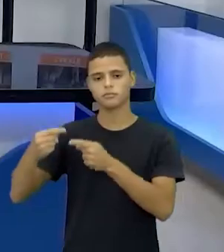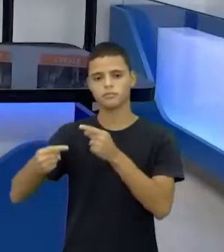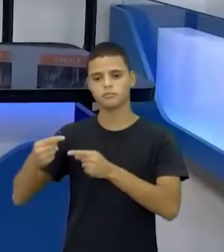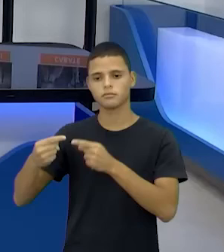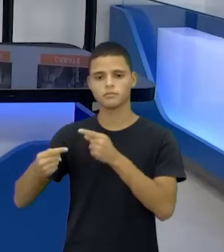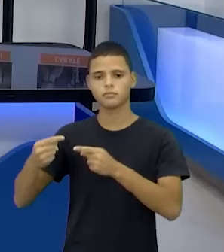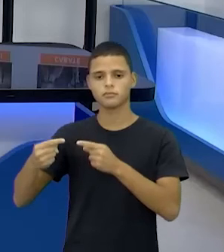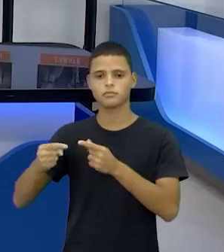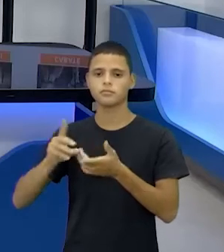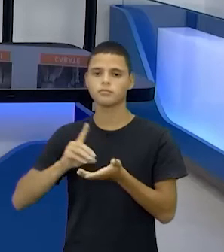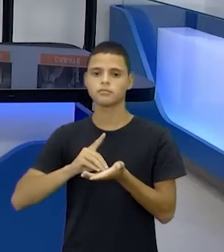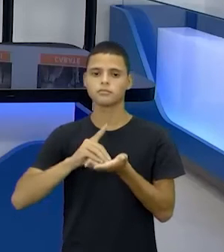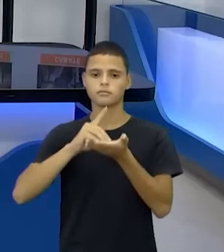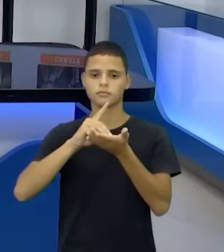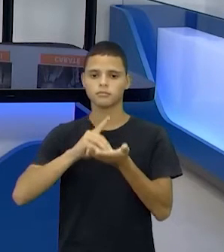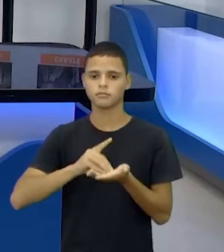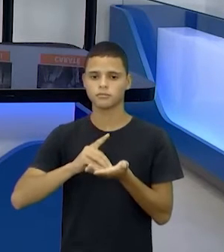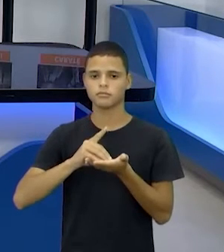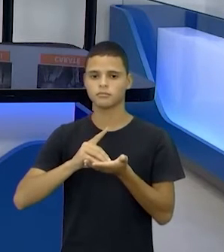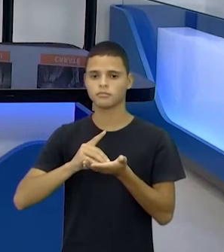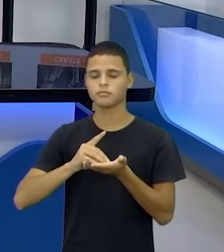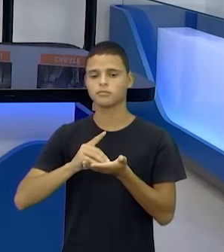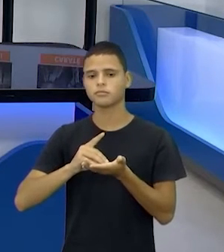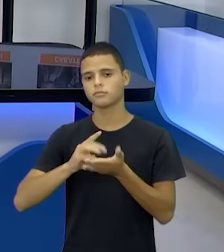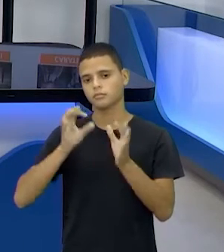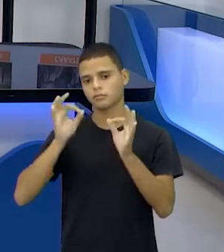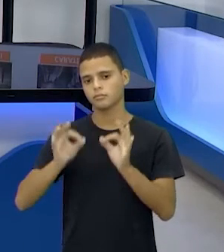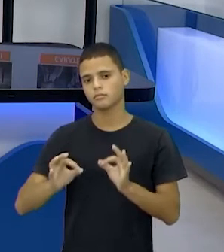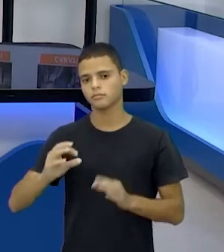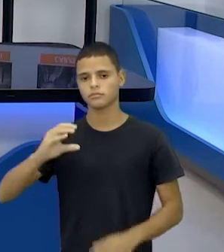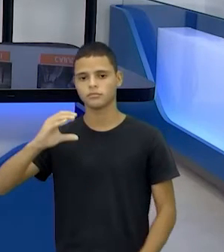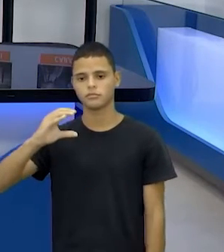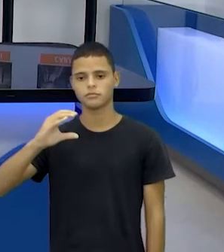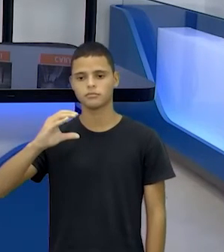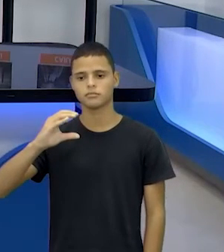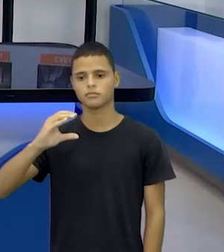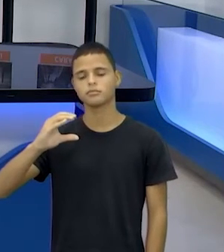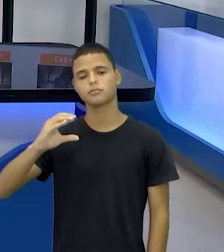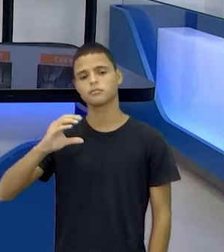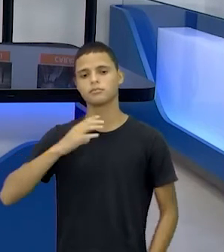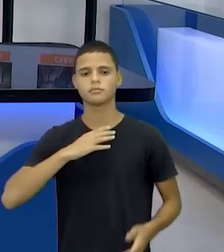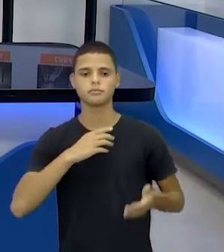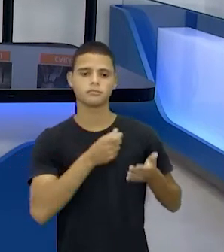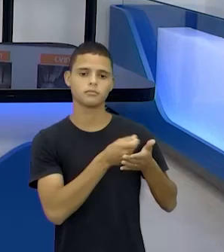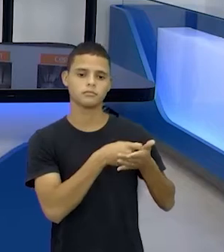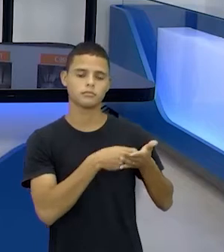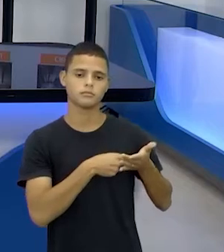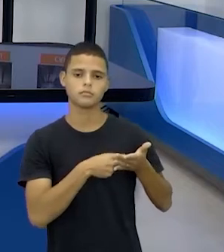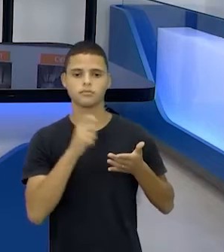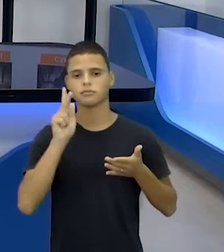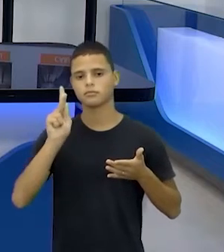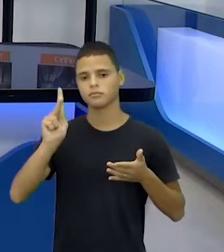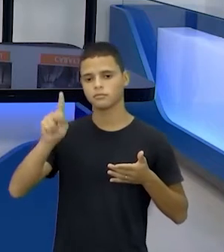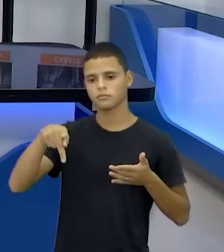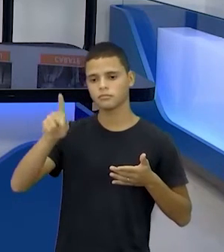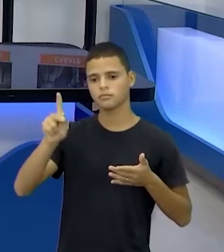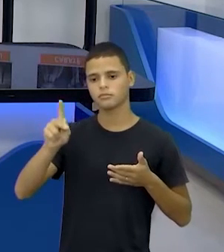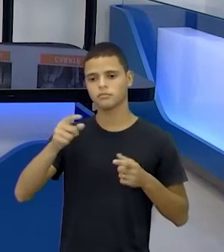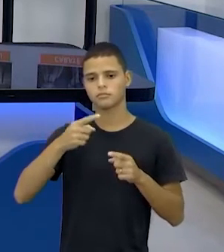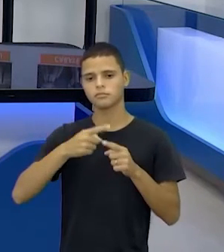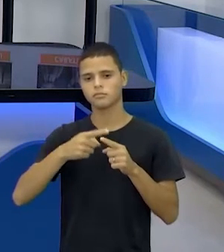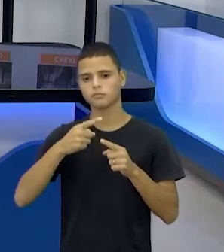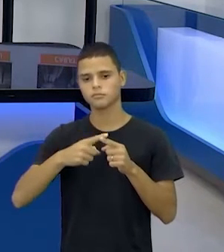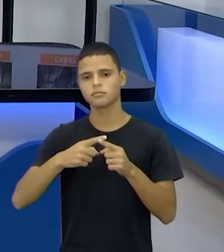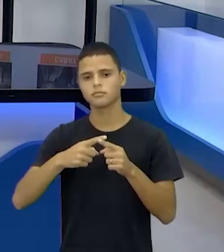certeza no dicionário deve estar com a letra C, né? Porque eu escreveria com K por questão de, acho que tanto a influência de